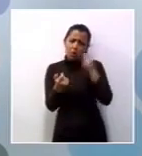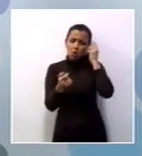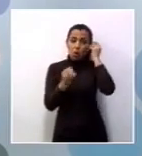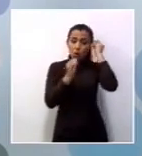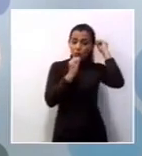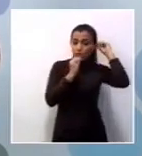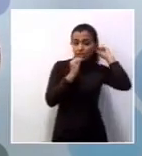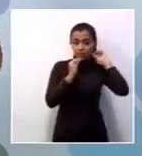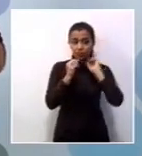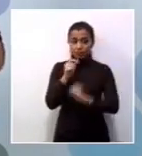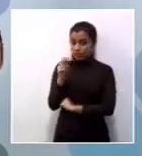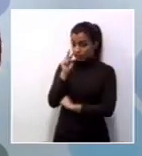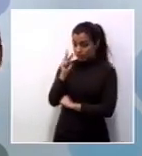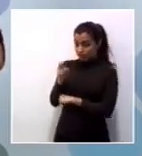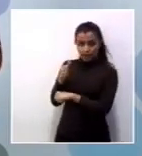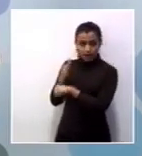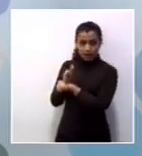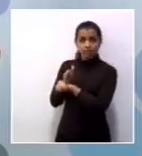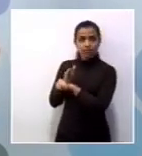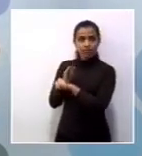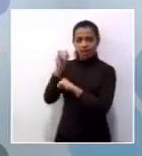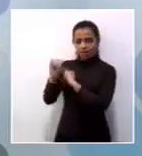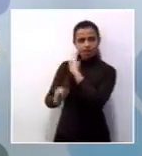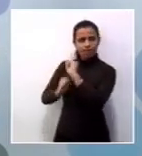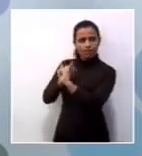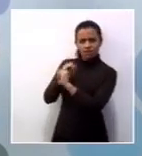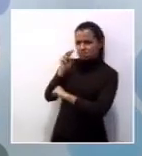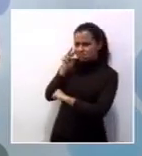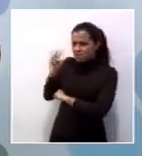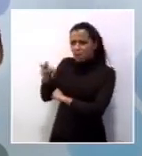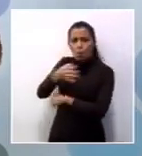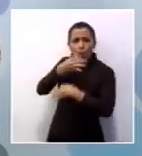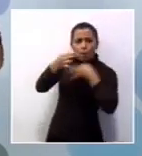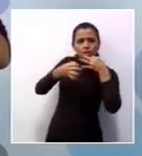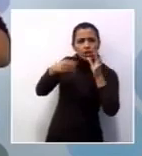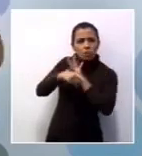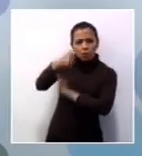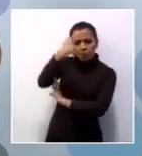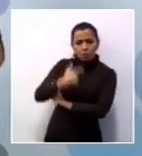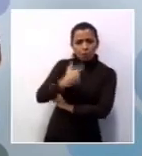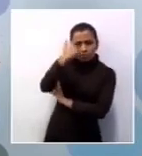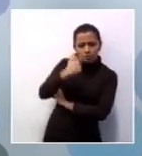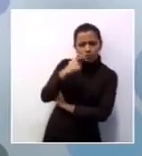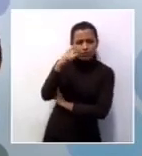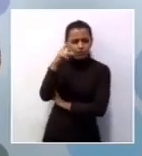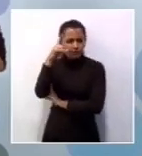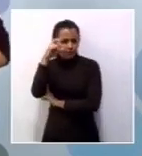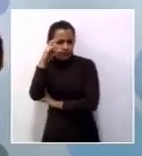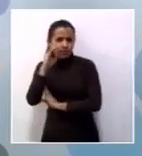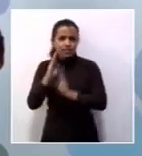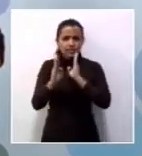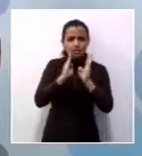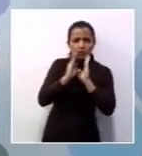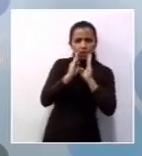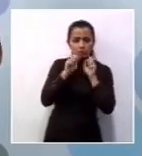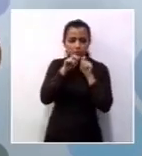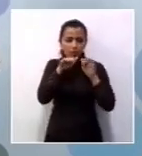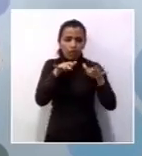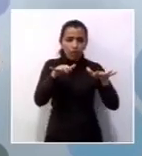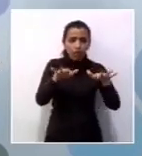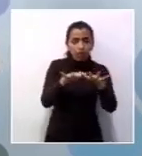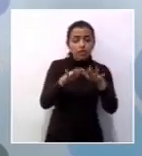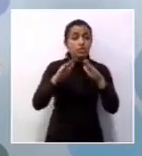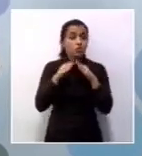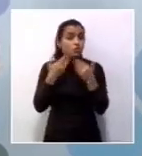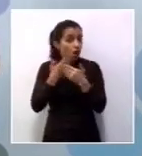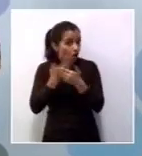internet e alguém vai lá e comentou alguma coisa sobre você no Facebook ou no Instagram e agora todo mundo está sabendo. Nas escolas,